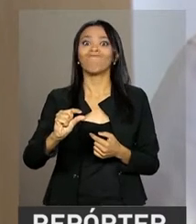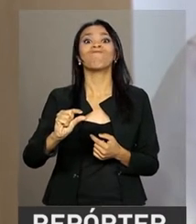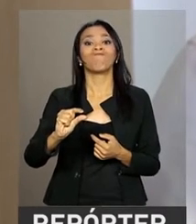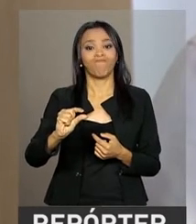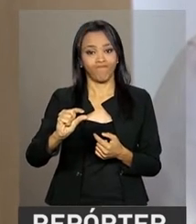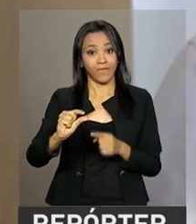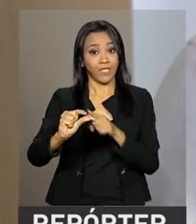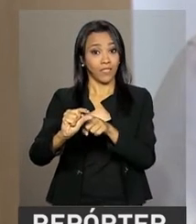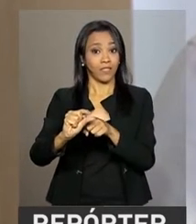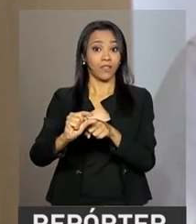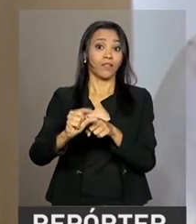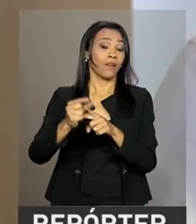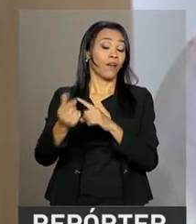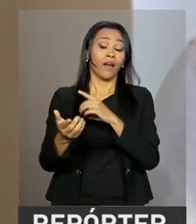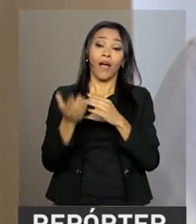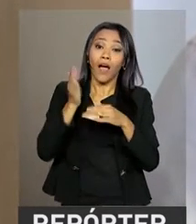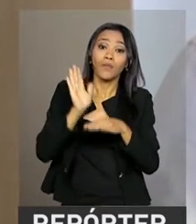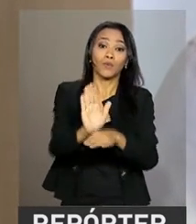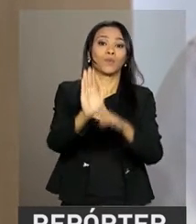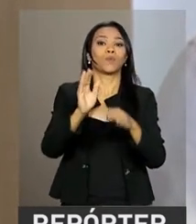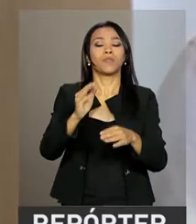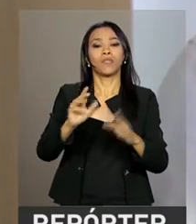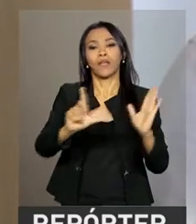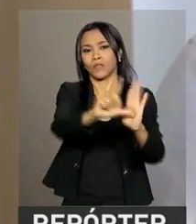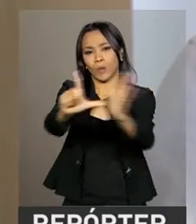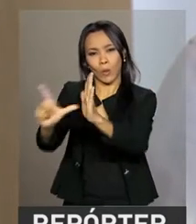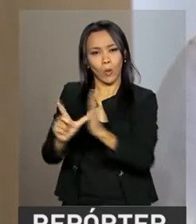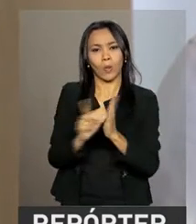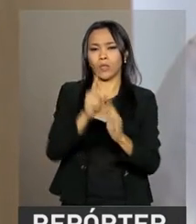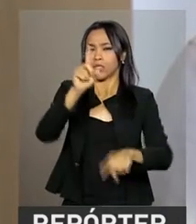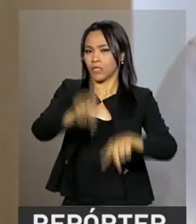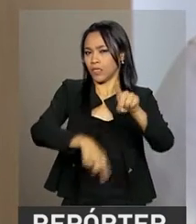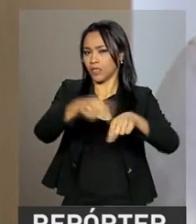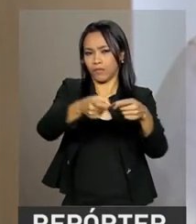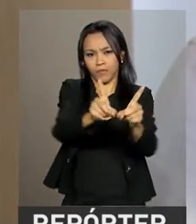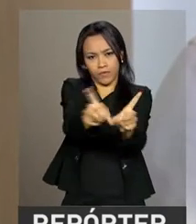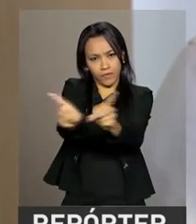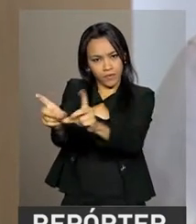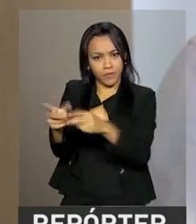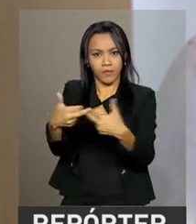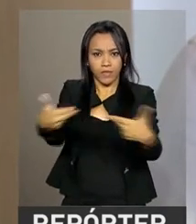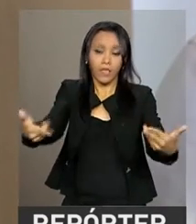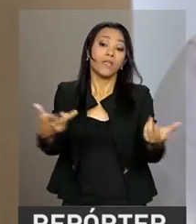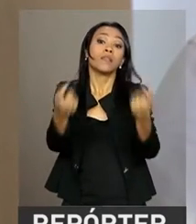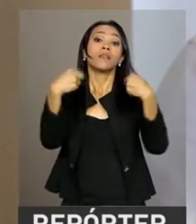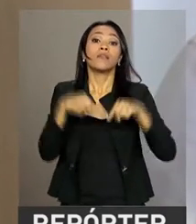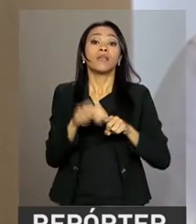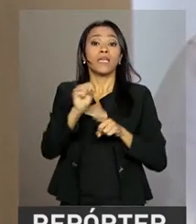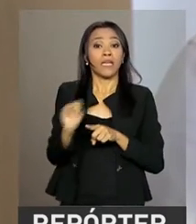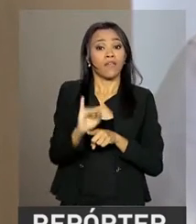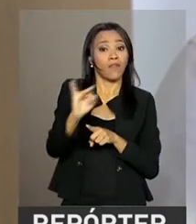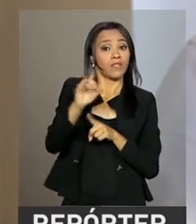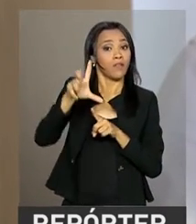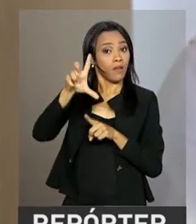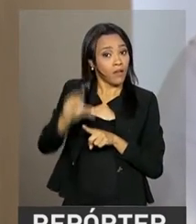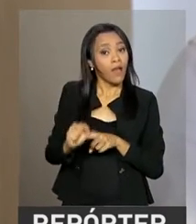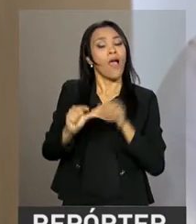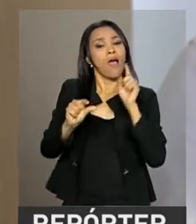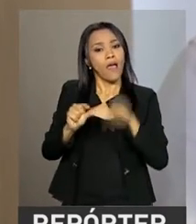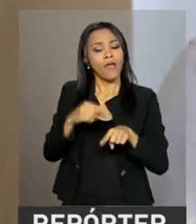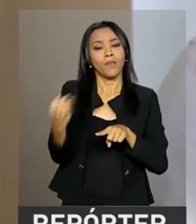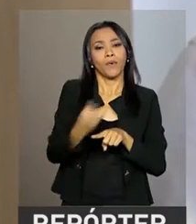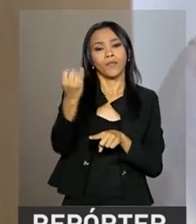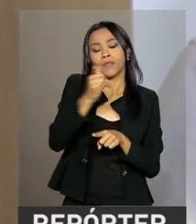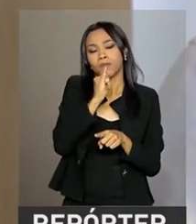acaba beneficiando o comércio desses bens ea queda da inflação é importante para os setores